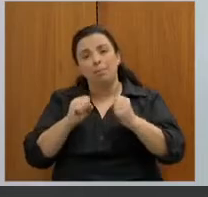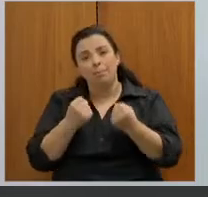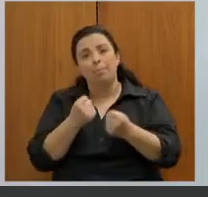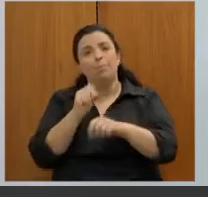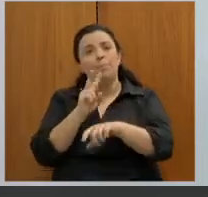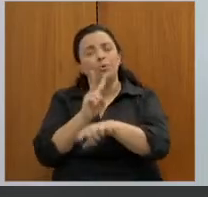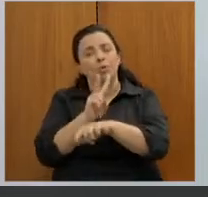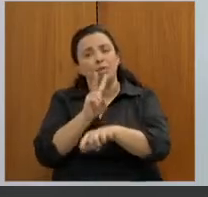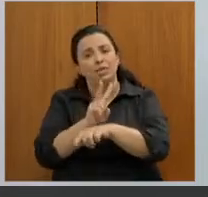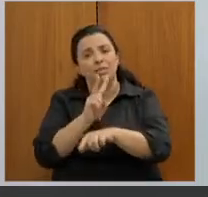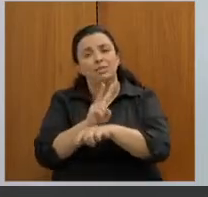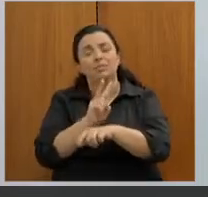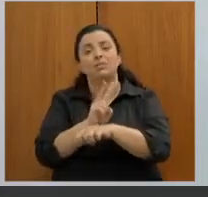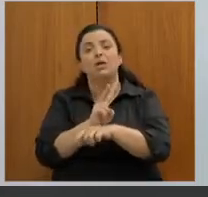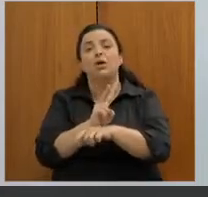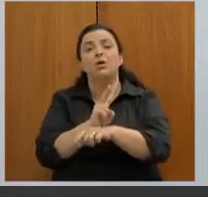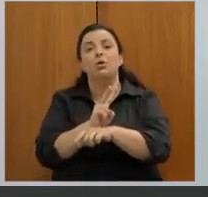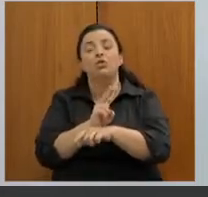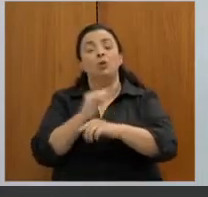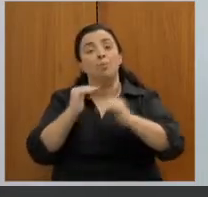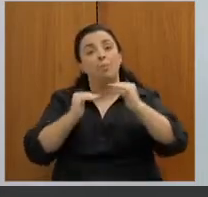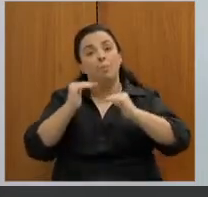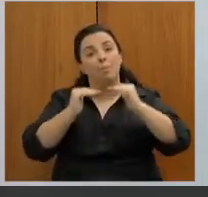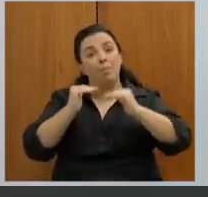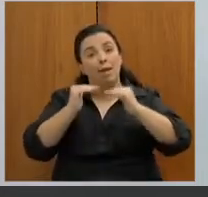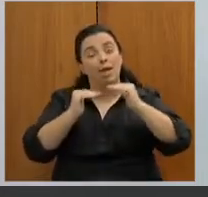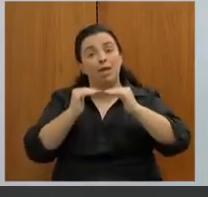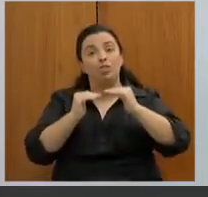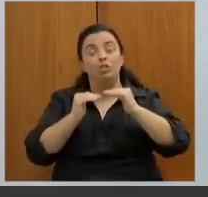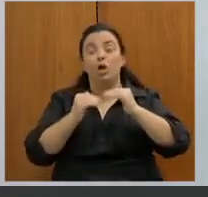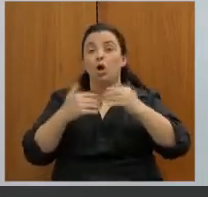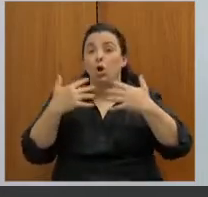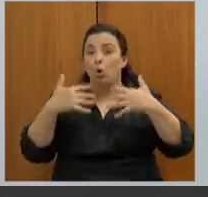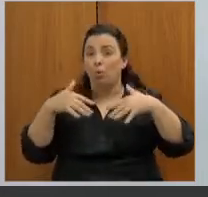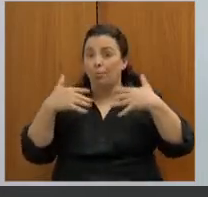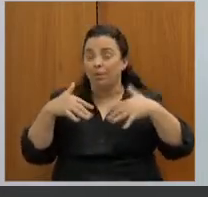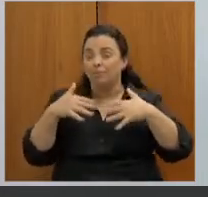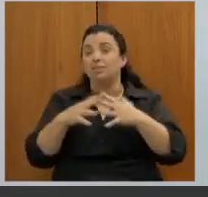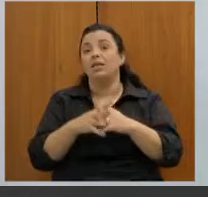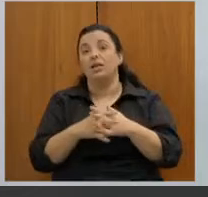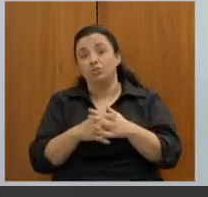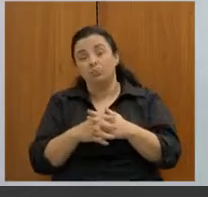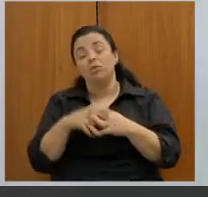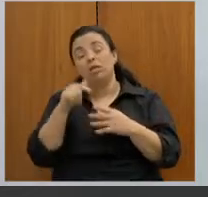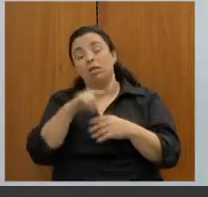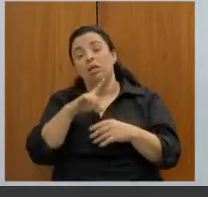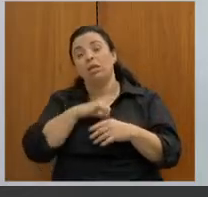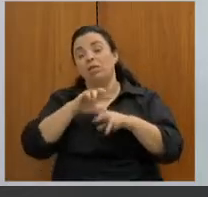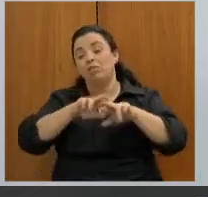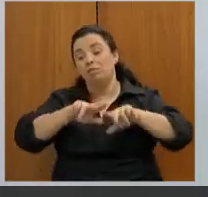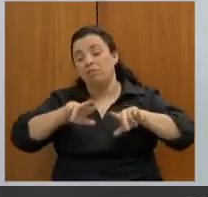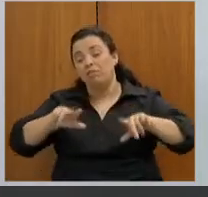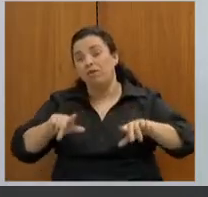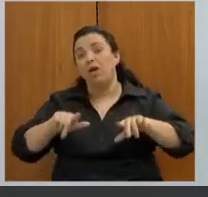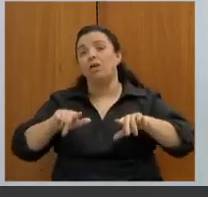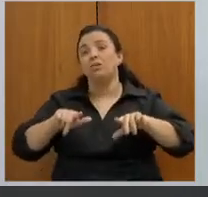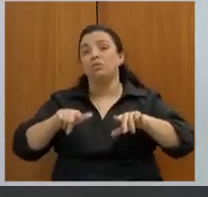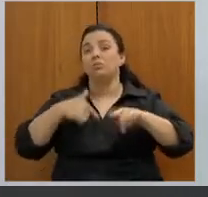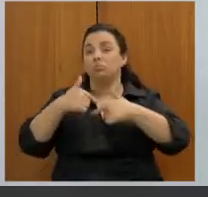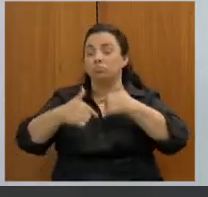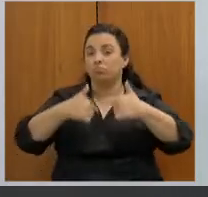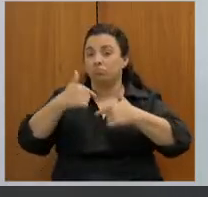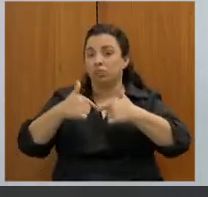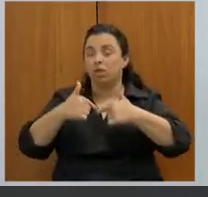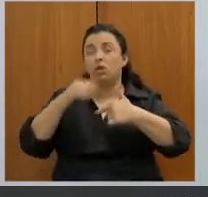média complexidade e o creas apresenta diversos serviços né sendo o principal é